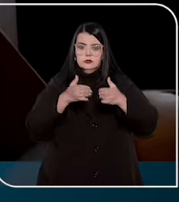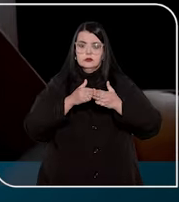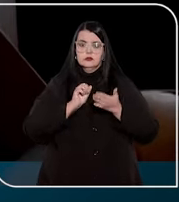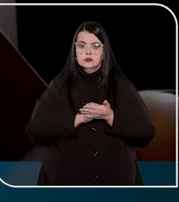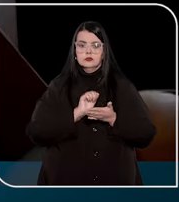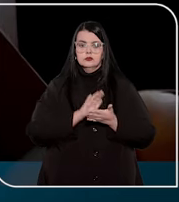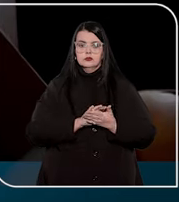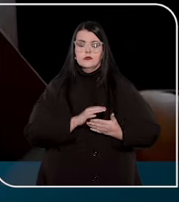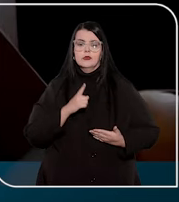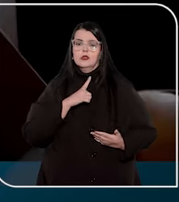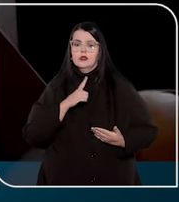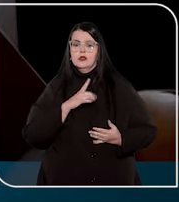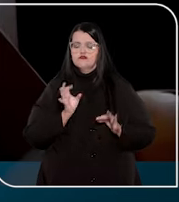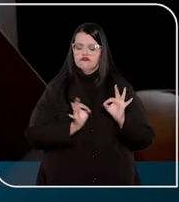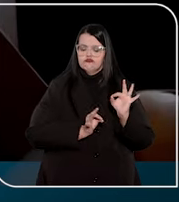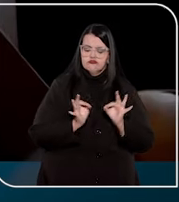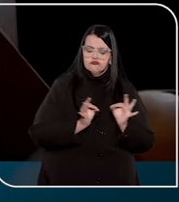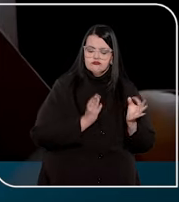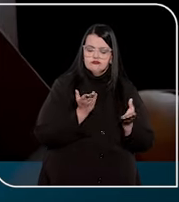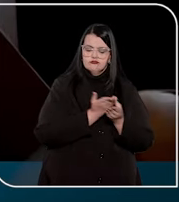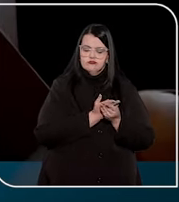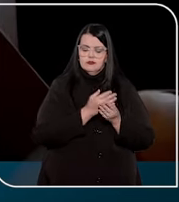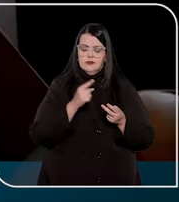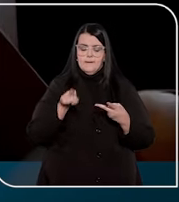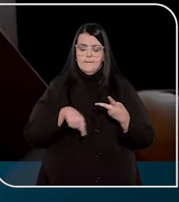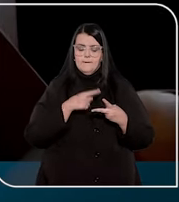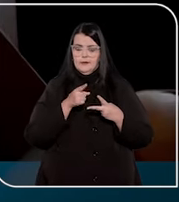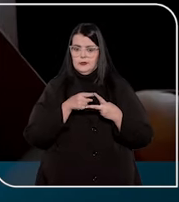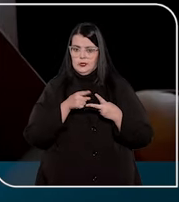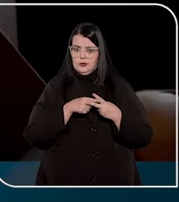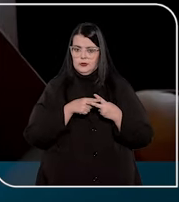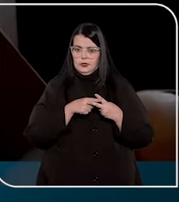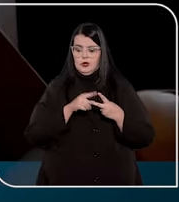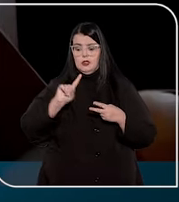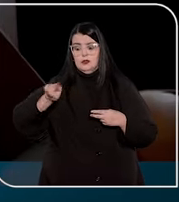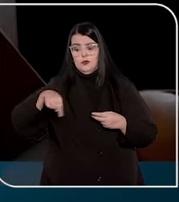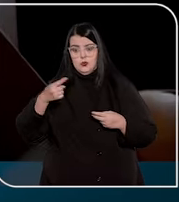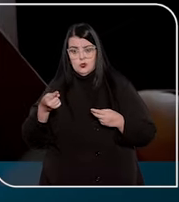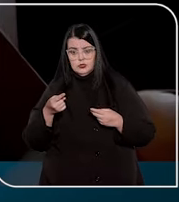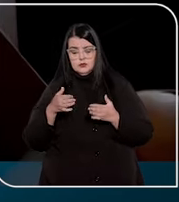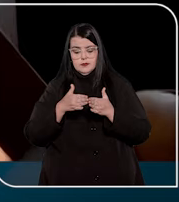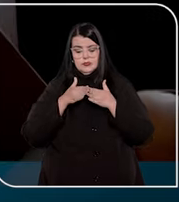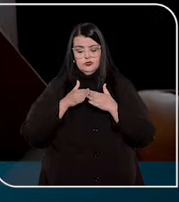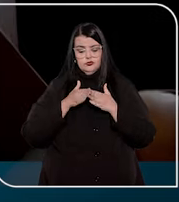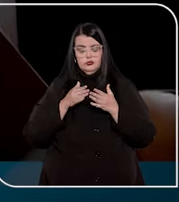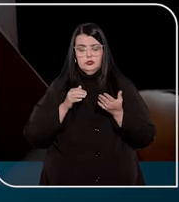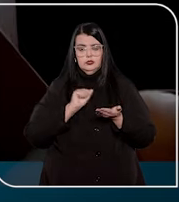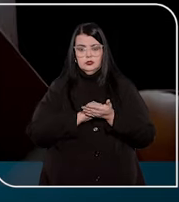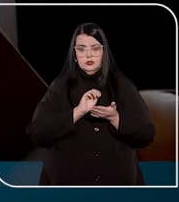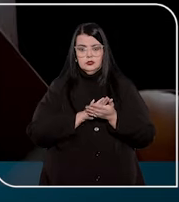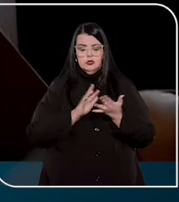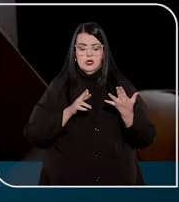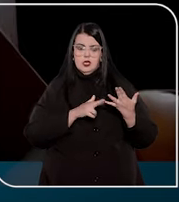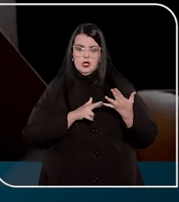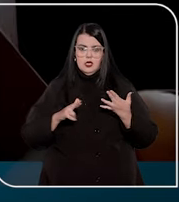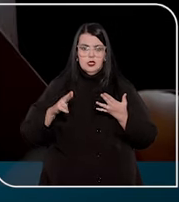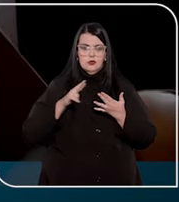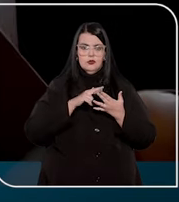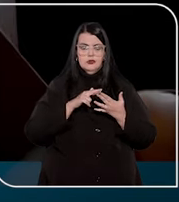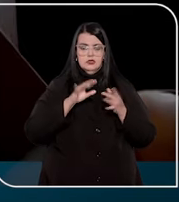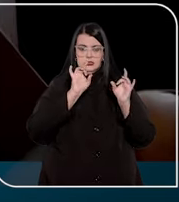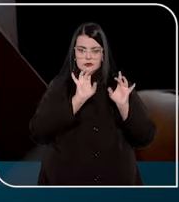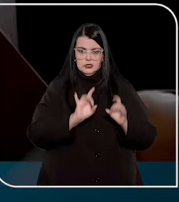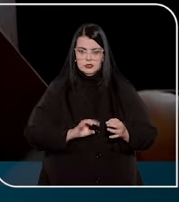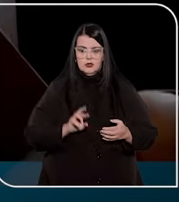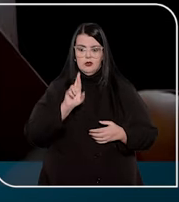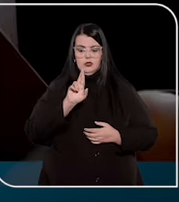falando para a maioria dos processos, né, que começam na primeira instância. A apelação vai ser o segundo tempo. O recurso especial, o recurso extraordinário, é